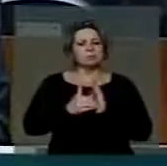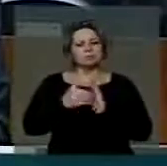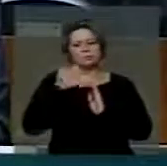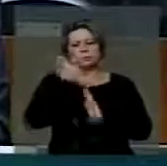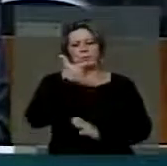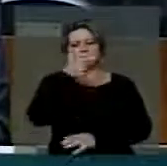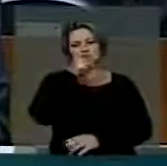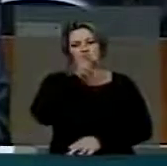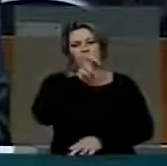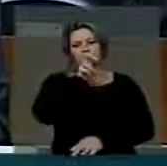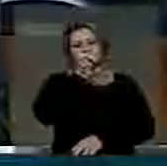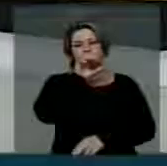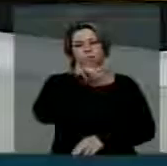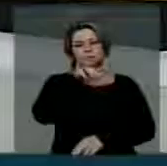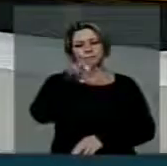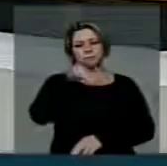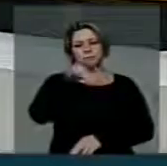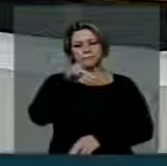25 minutos.